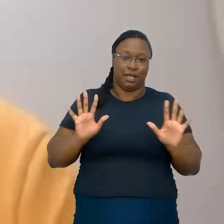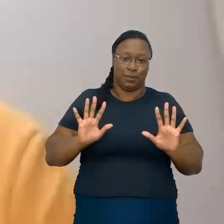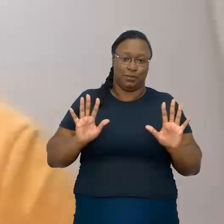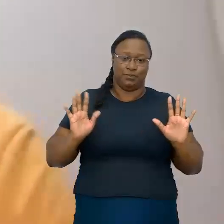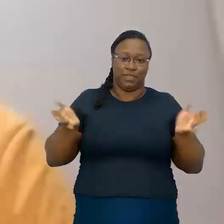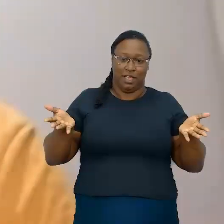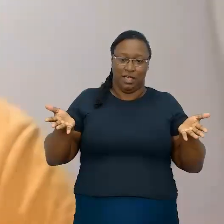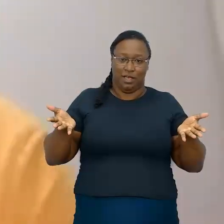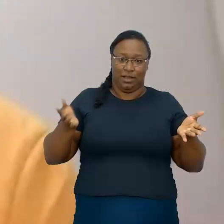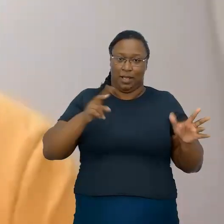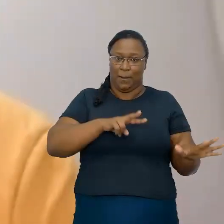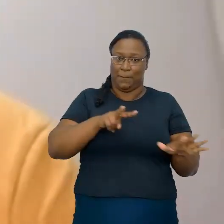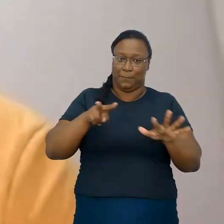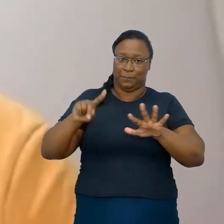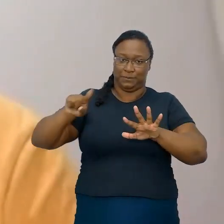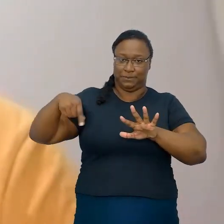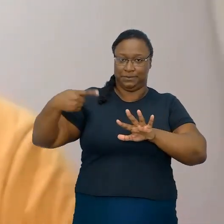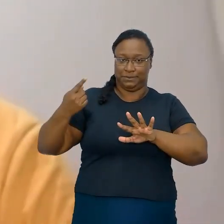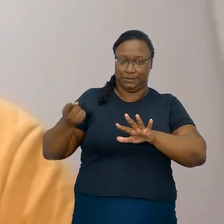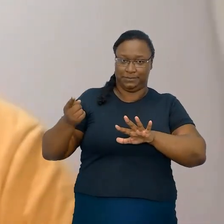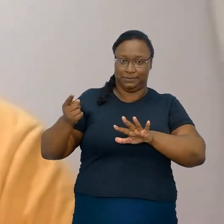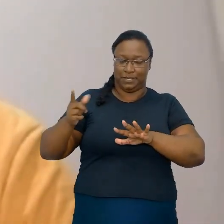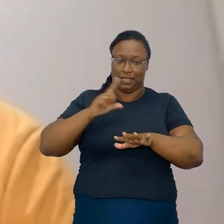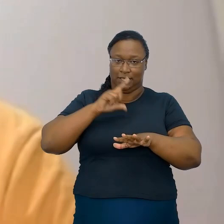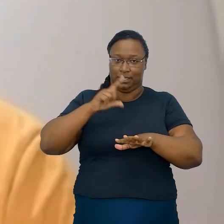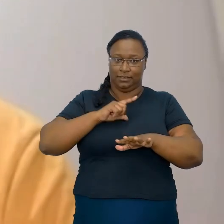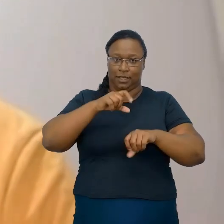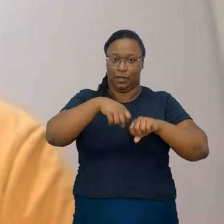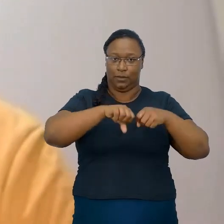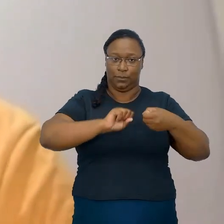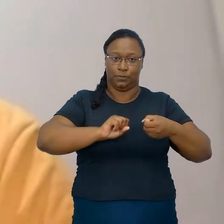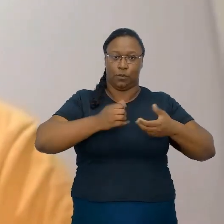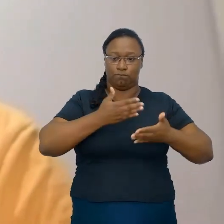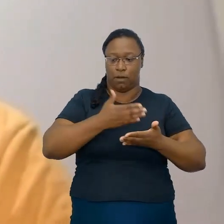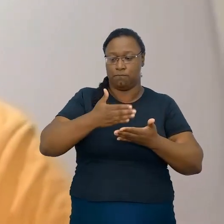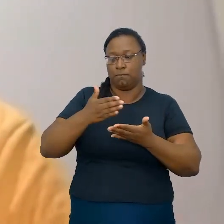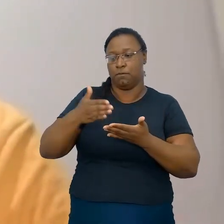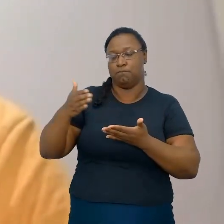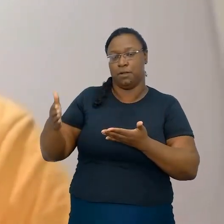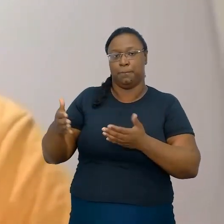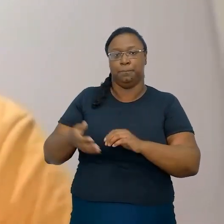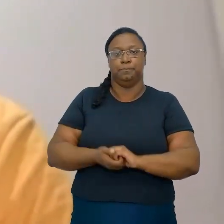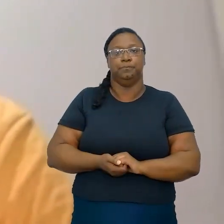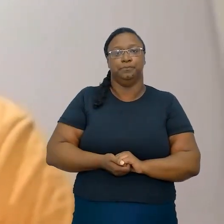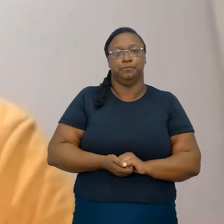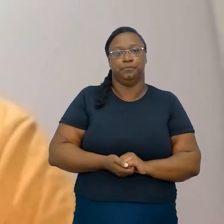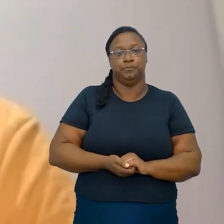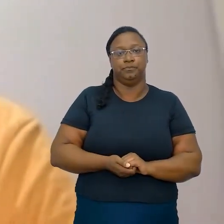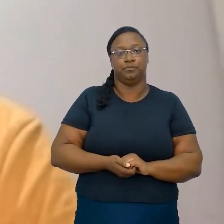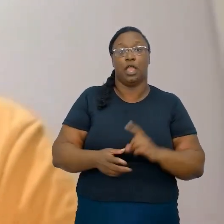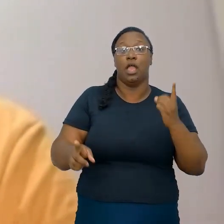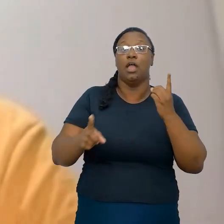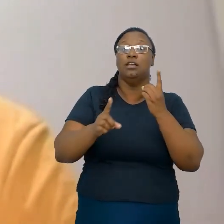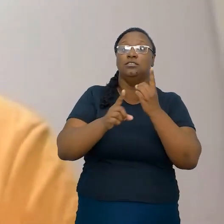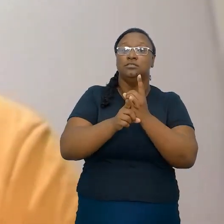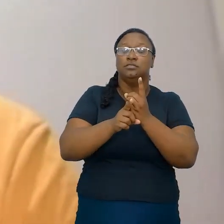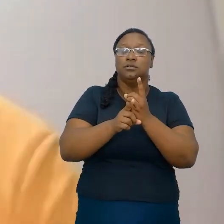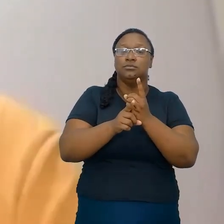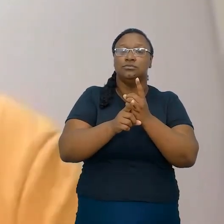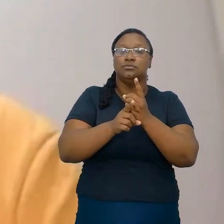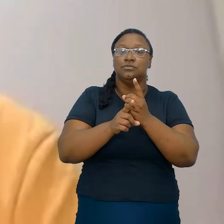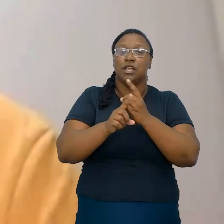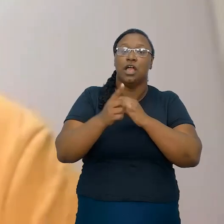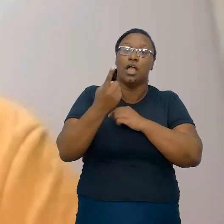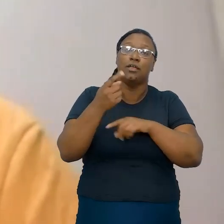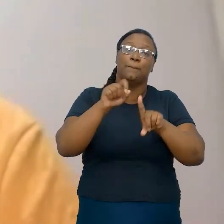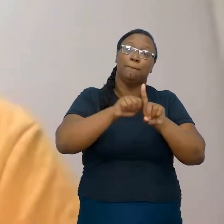Então, né, a próxima semana vocês terão a formação de etapa, que será interdisciplinar, e nos encontramos, então, daqui